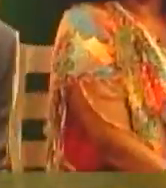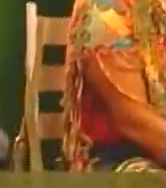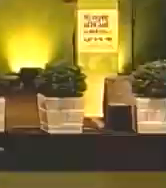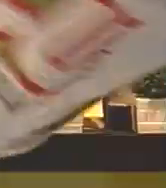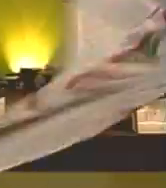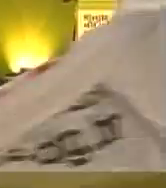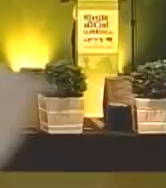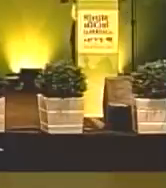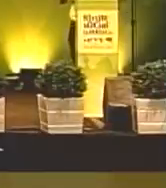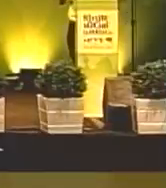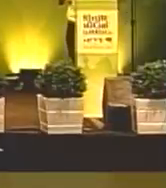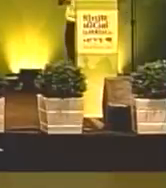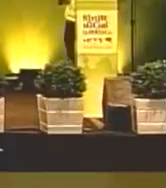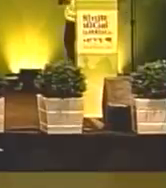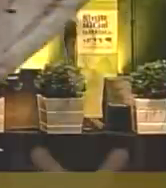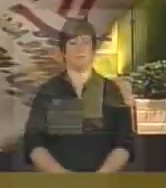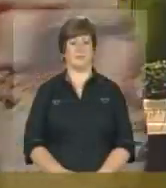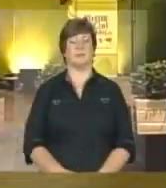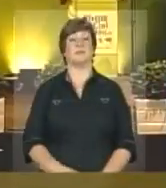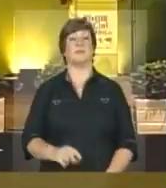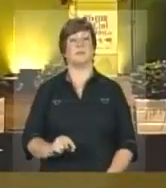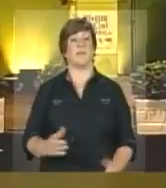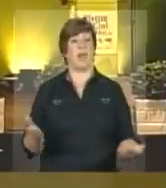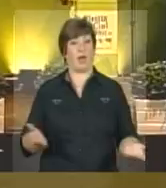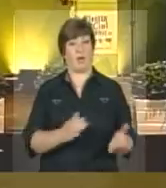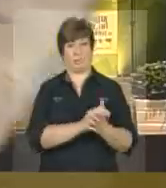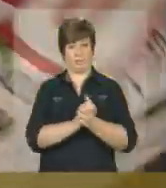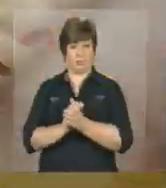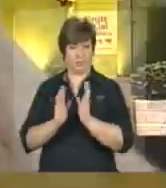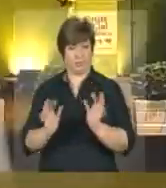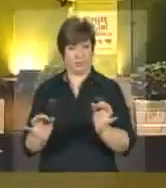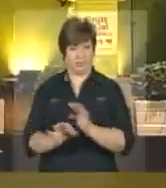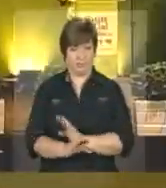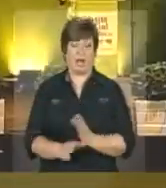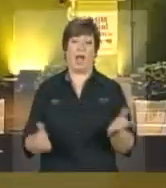Feitas as saudações, vamos para o nosso momento de